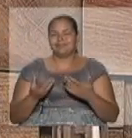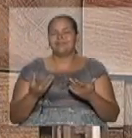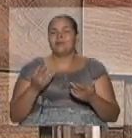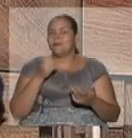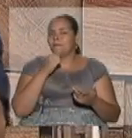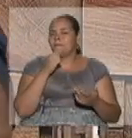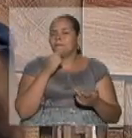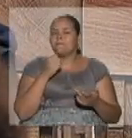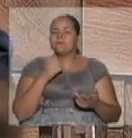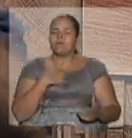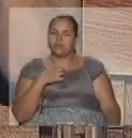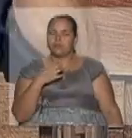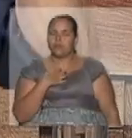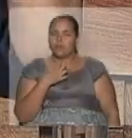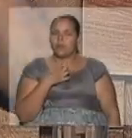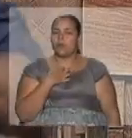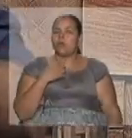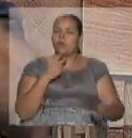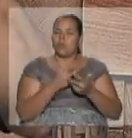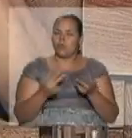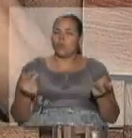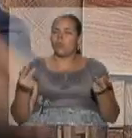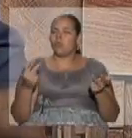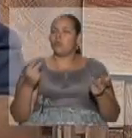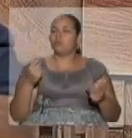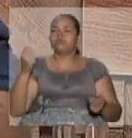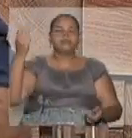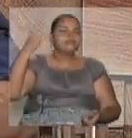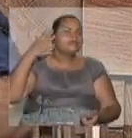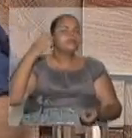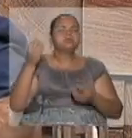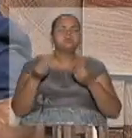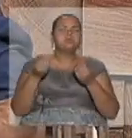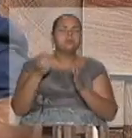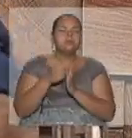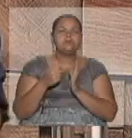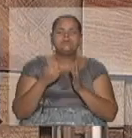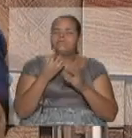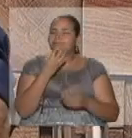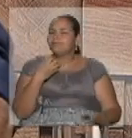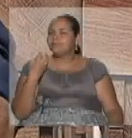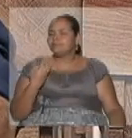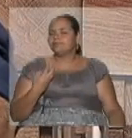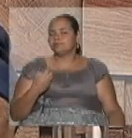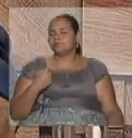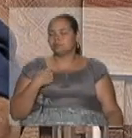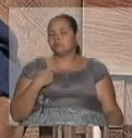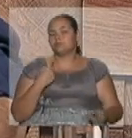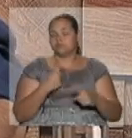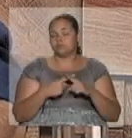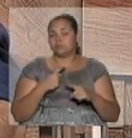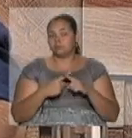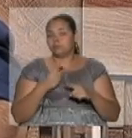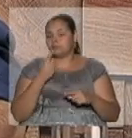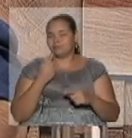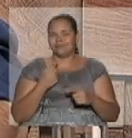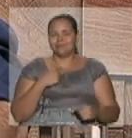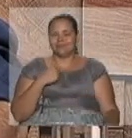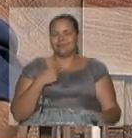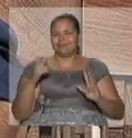muito um sentimento, uma coisa, uma intuição. E isso era bom, porque eu também sou